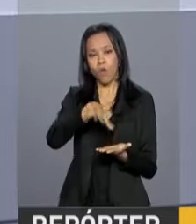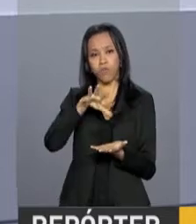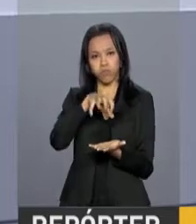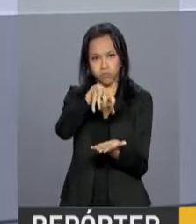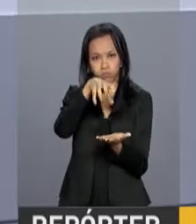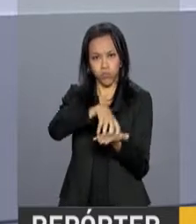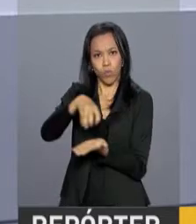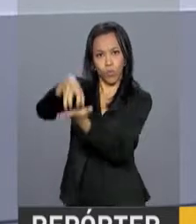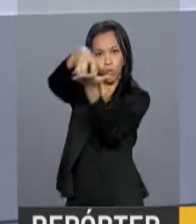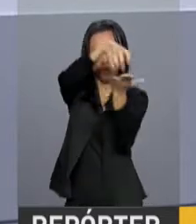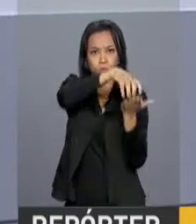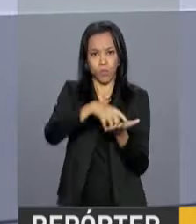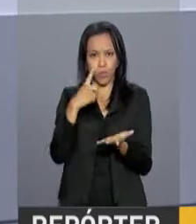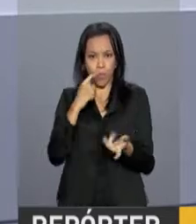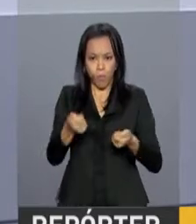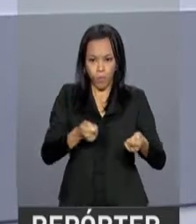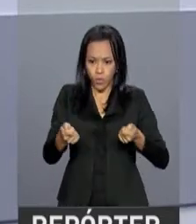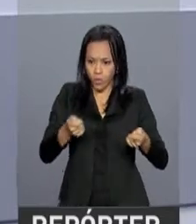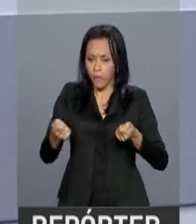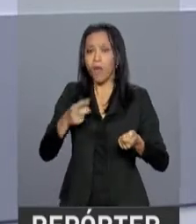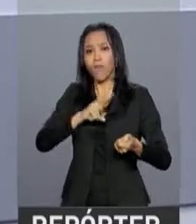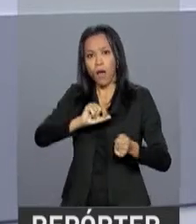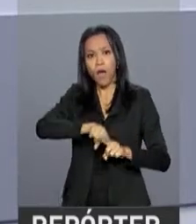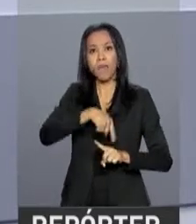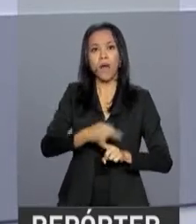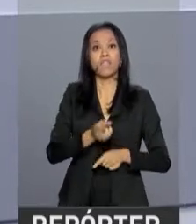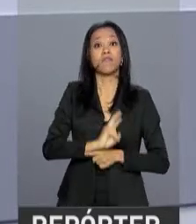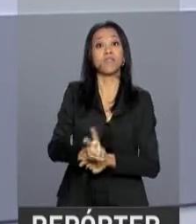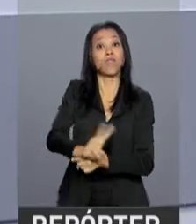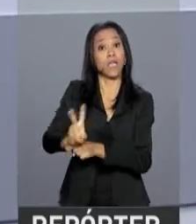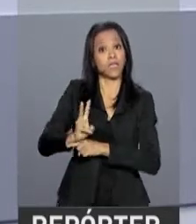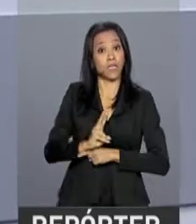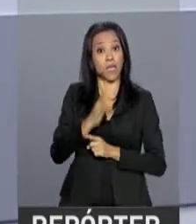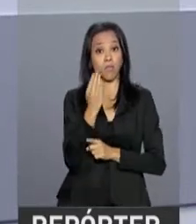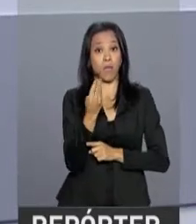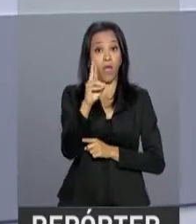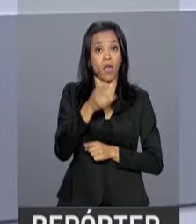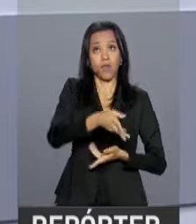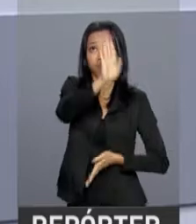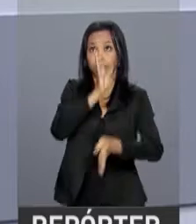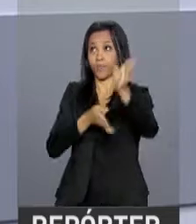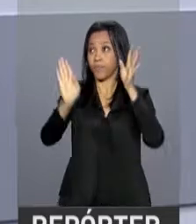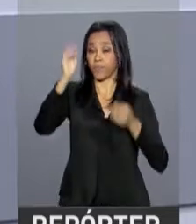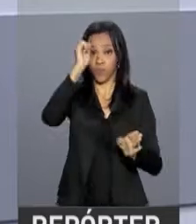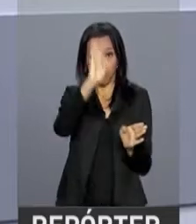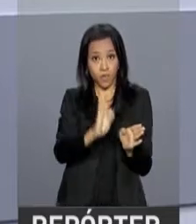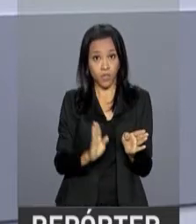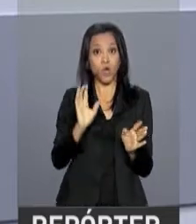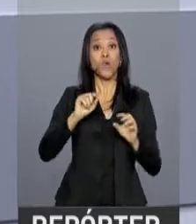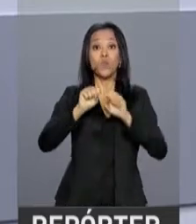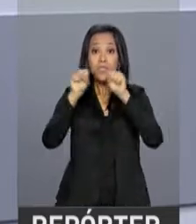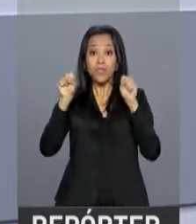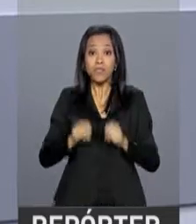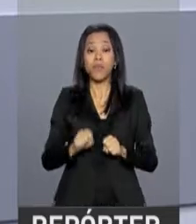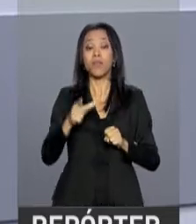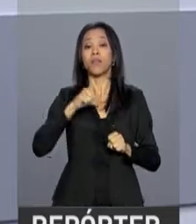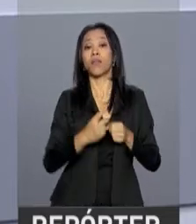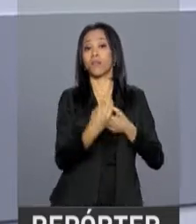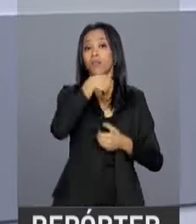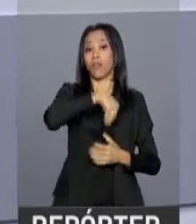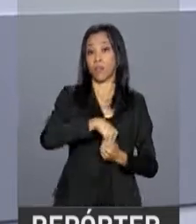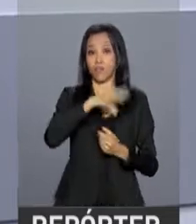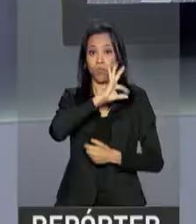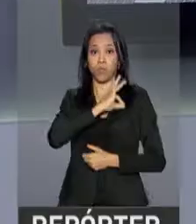imagens a medida vai auxiliar a fiscalização das estradas do país por meio do sistema alerta brasil da polícia rodoviária